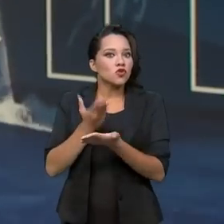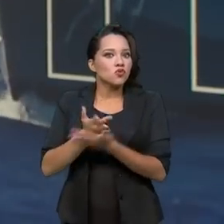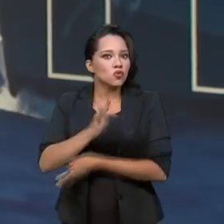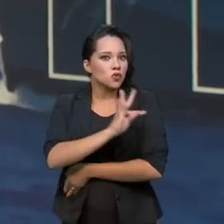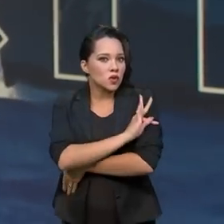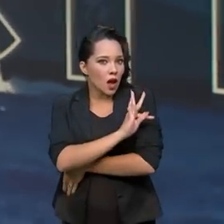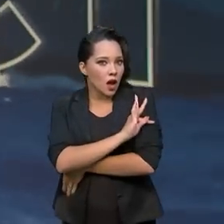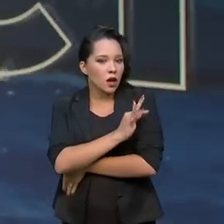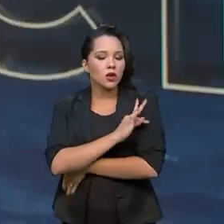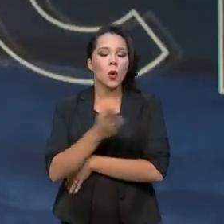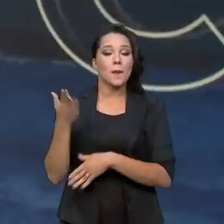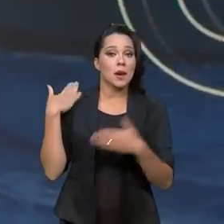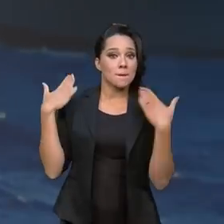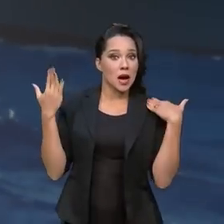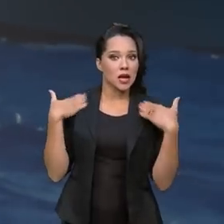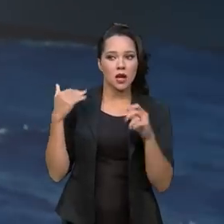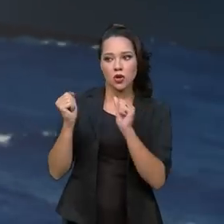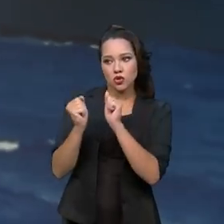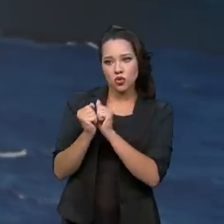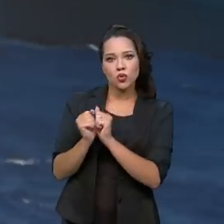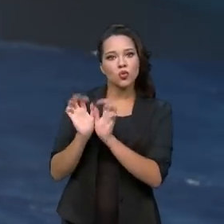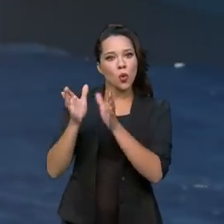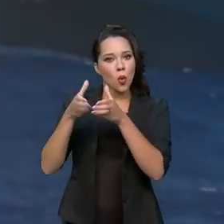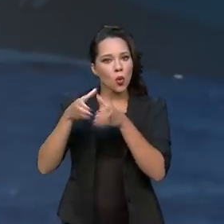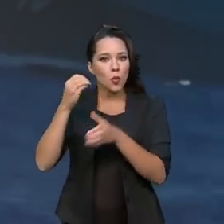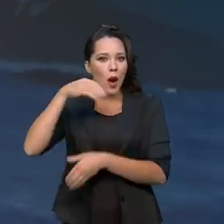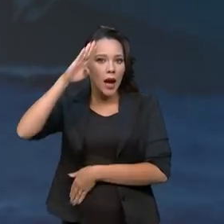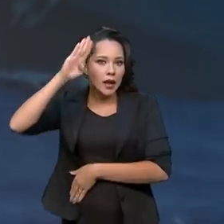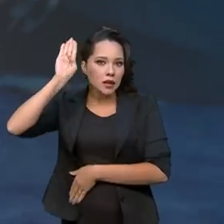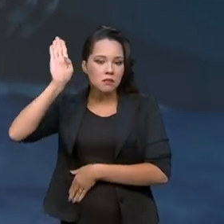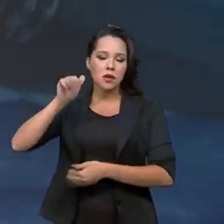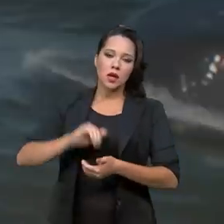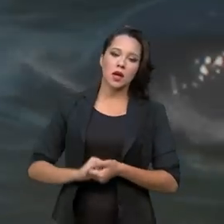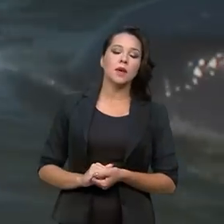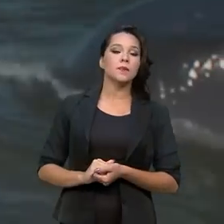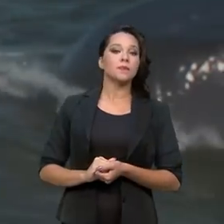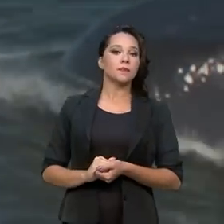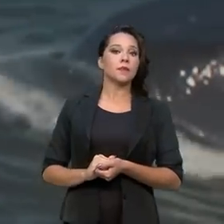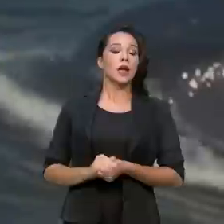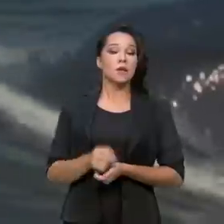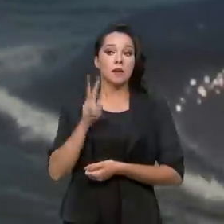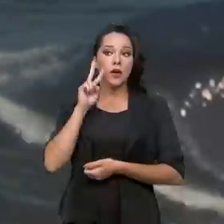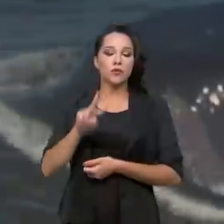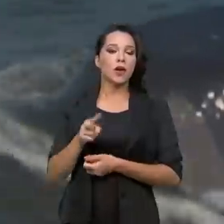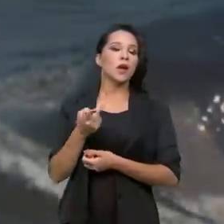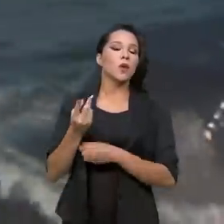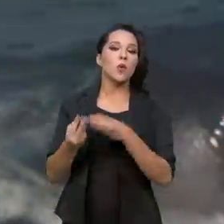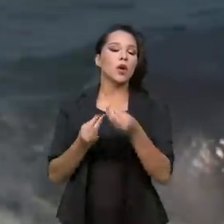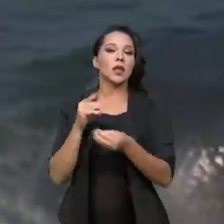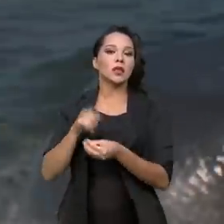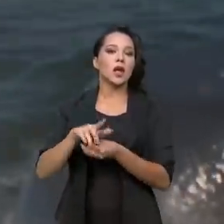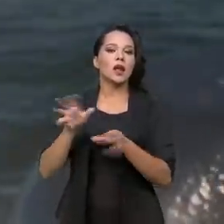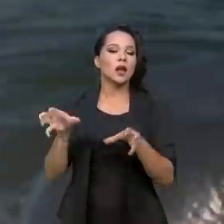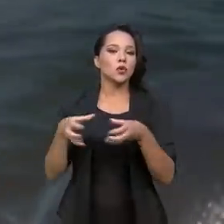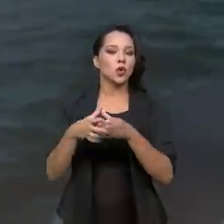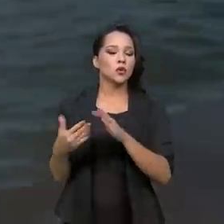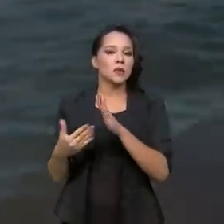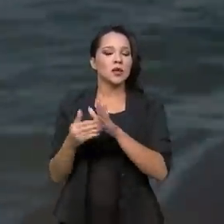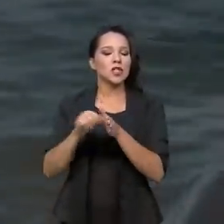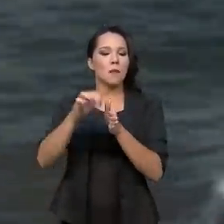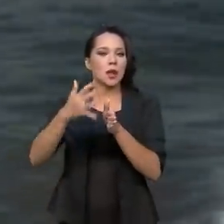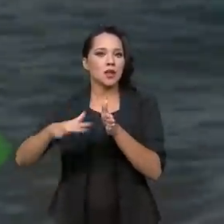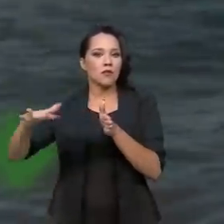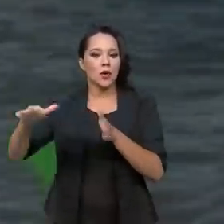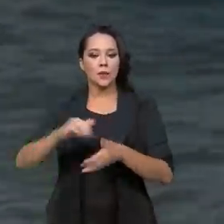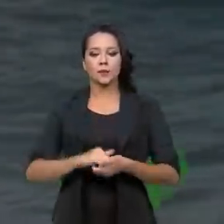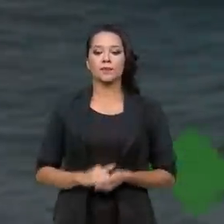tanto pela a Marinha em conjunto com a Academia, de forma a subsidiar esses pleitos na Comissão de Limites da Plataforma